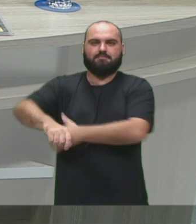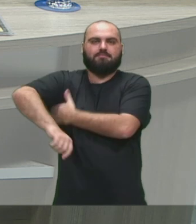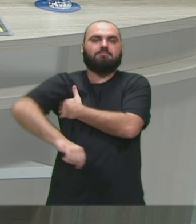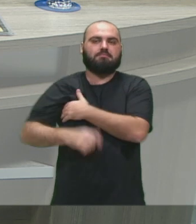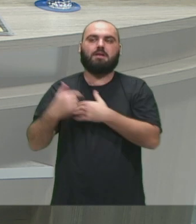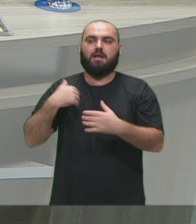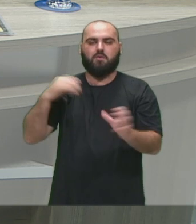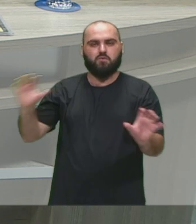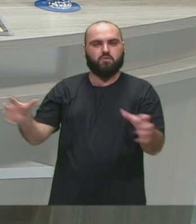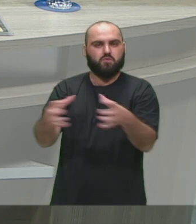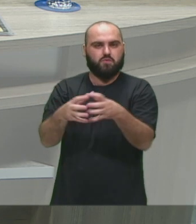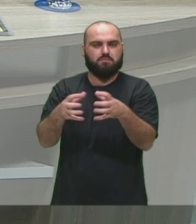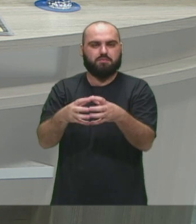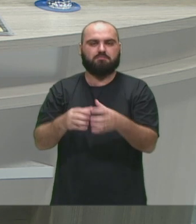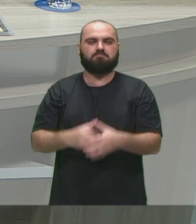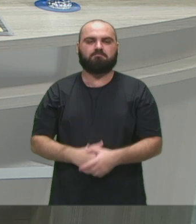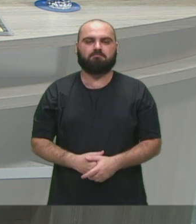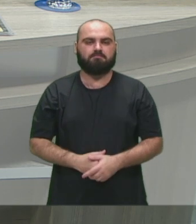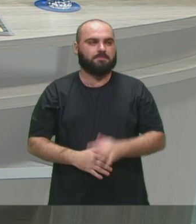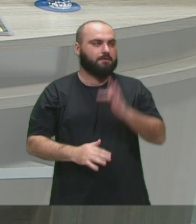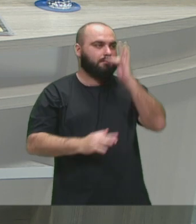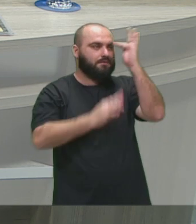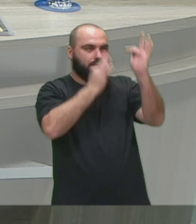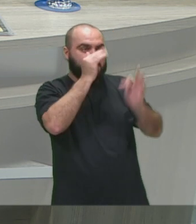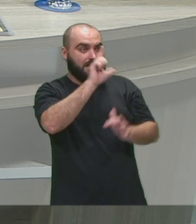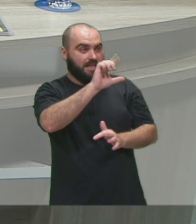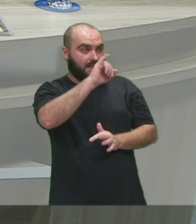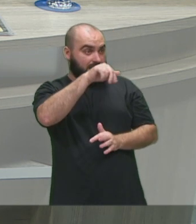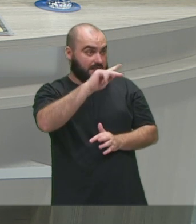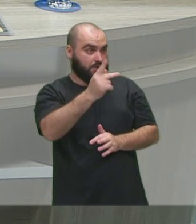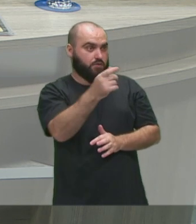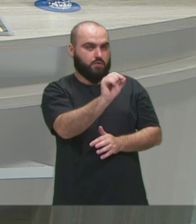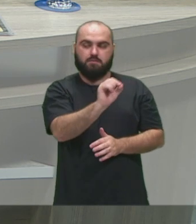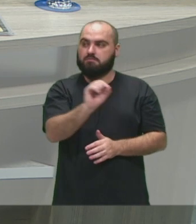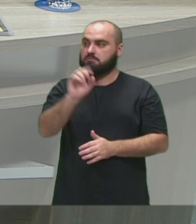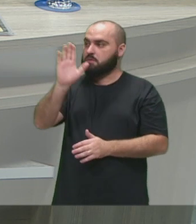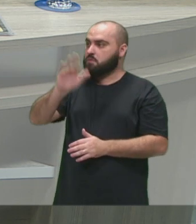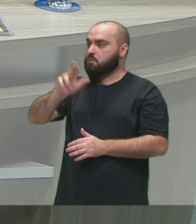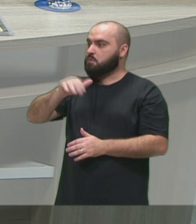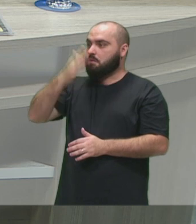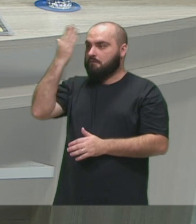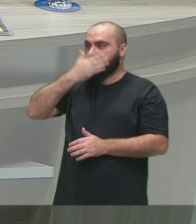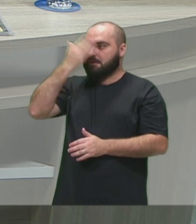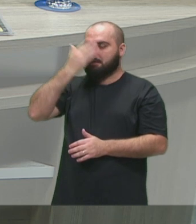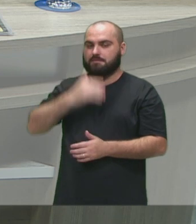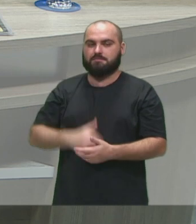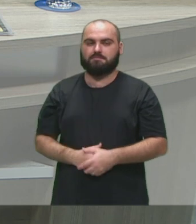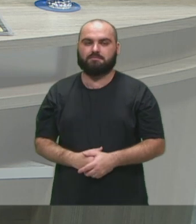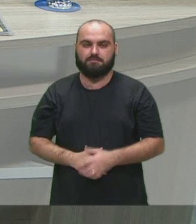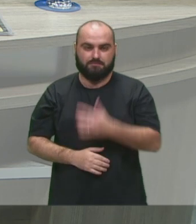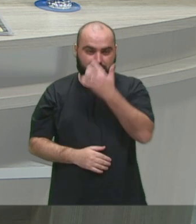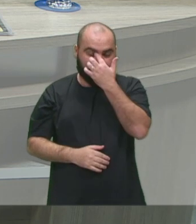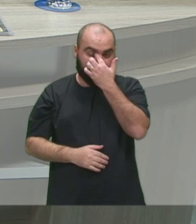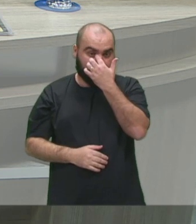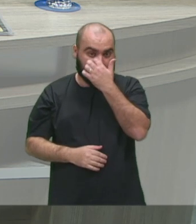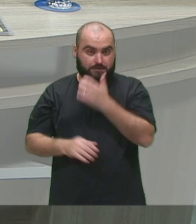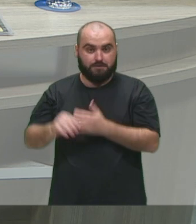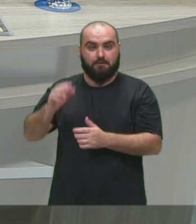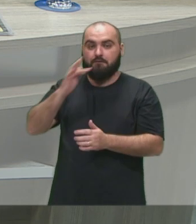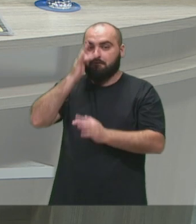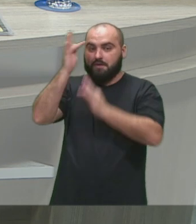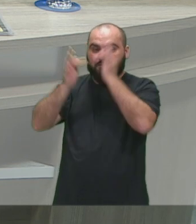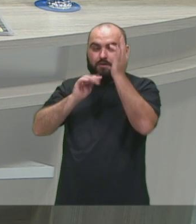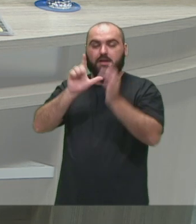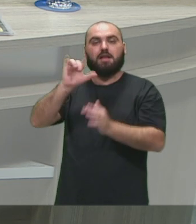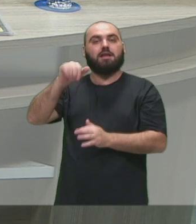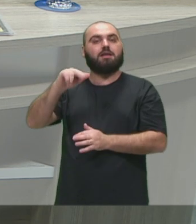faço parte. Ele diz que são flores de linho? Flores de linho. Eu nunca via Em 2021, a Imaginado antologia... flores de linho.